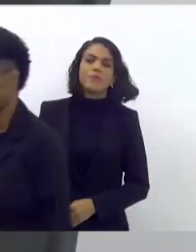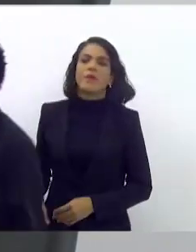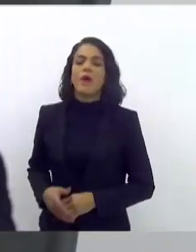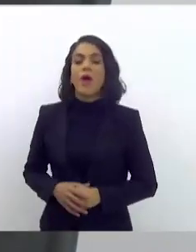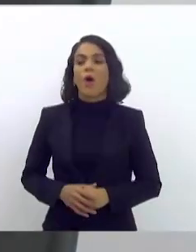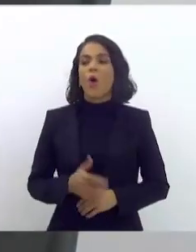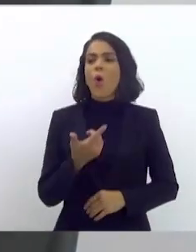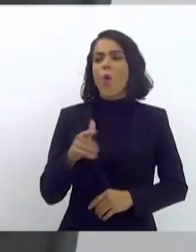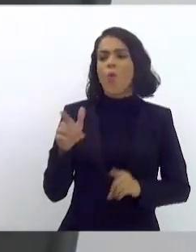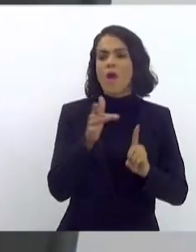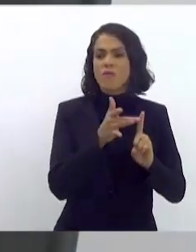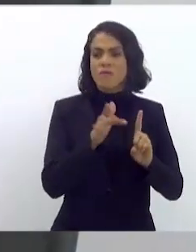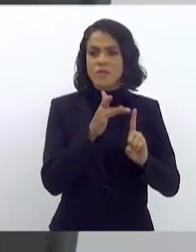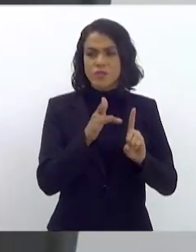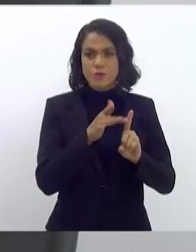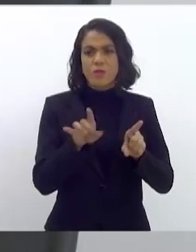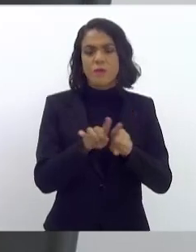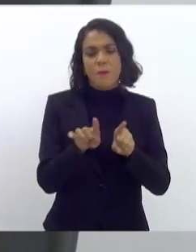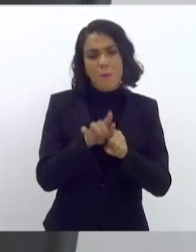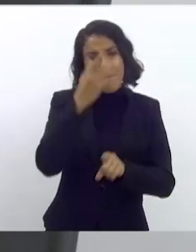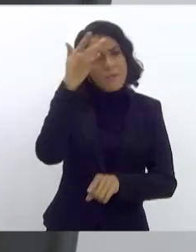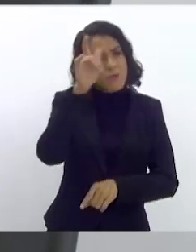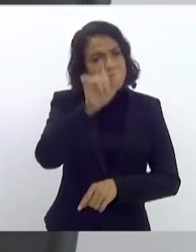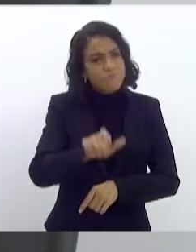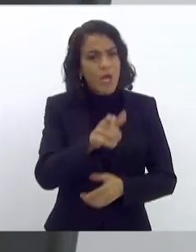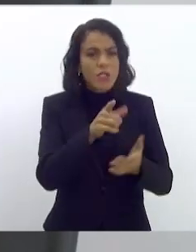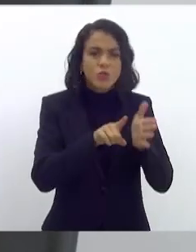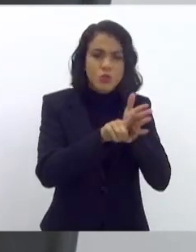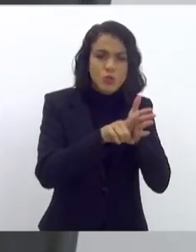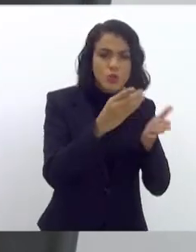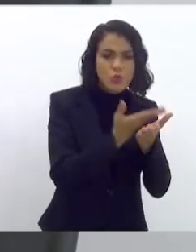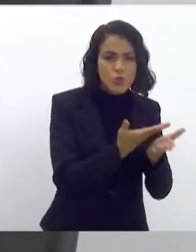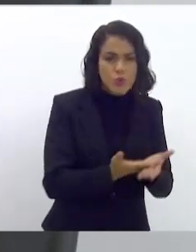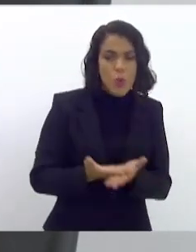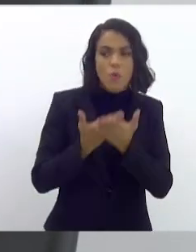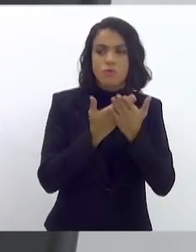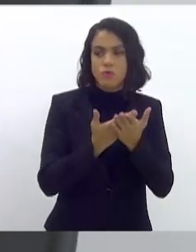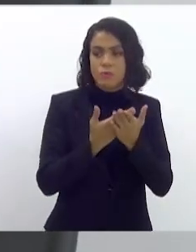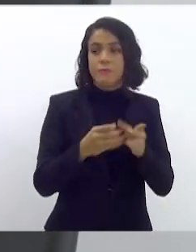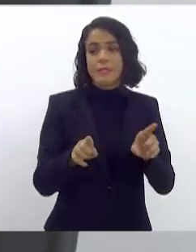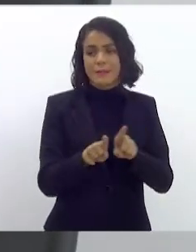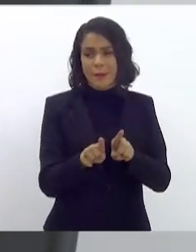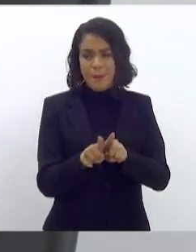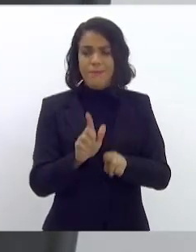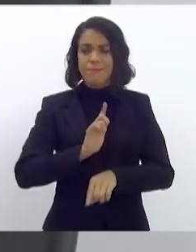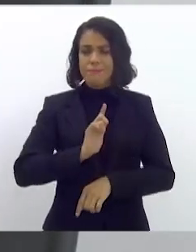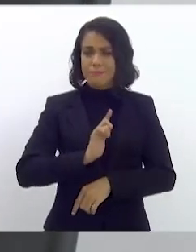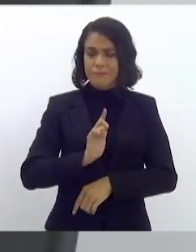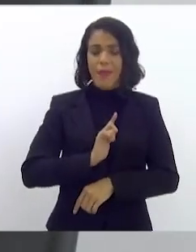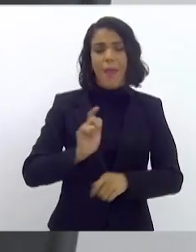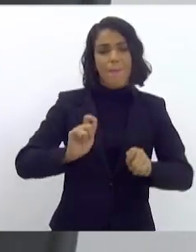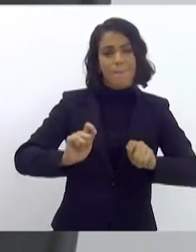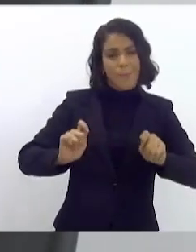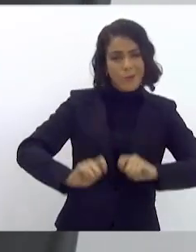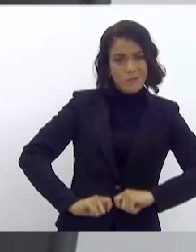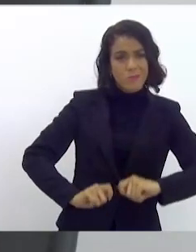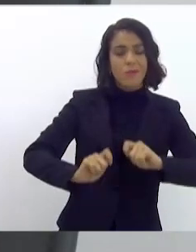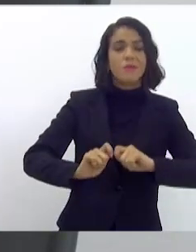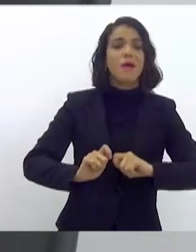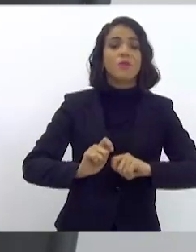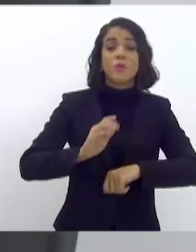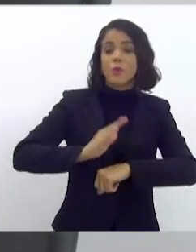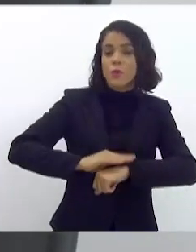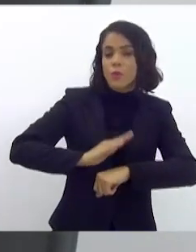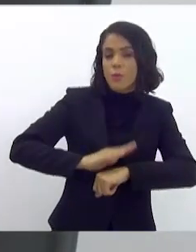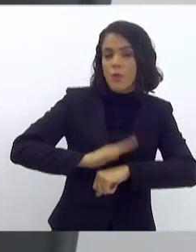ou uma vítima e também um estudioso, né? E hoje a gente também tem a possibilidade de, no